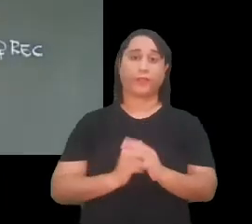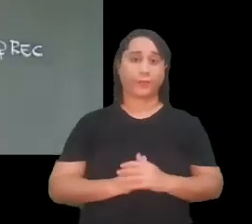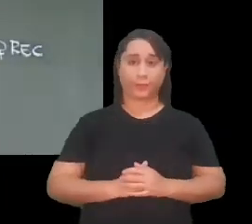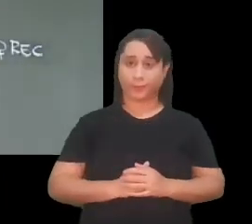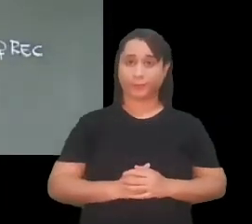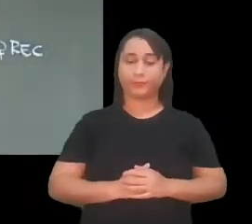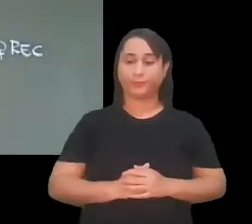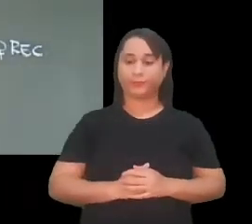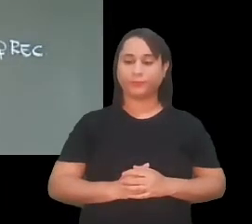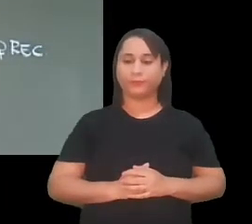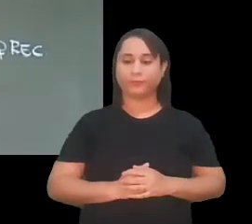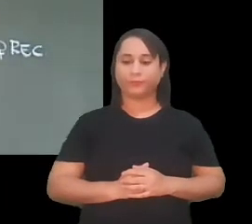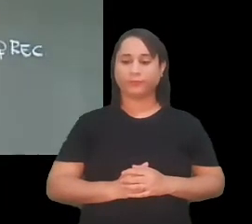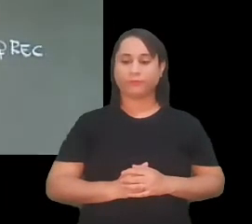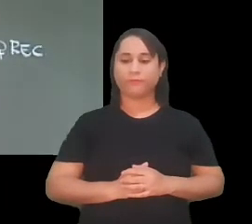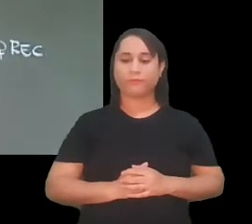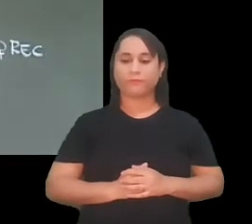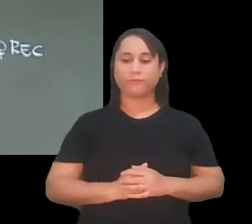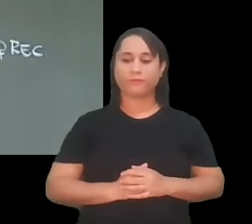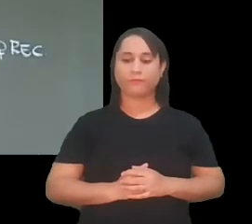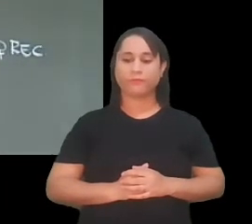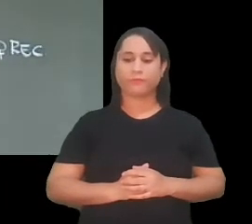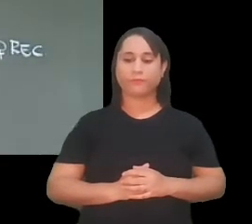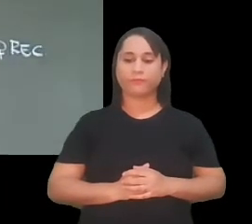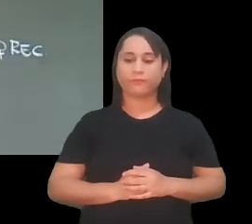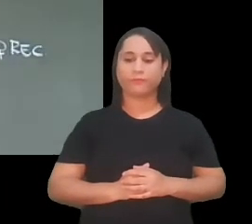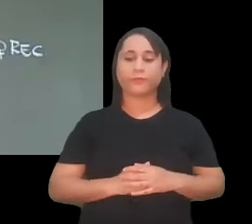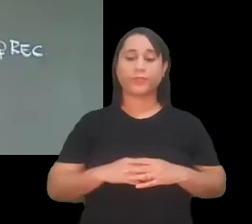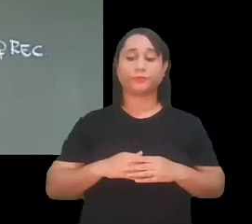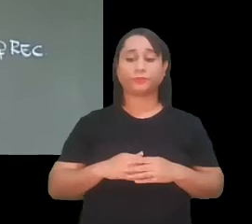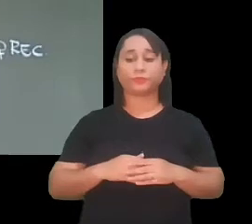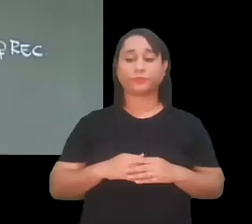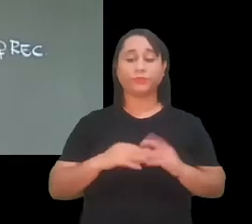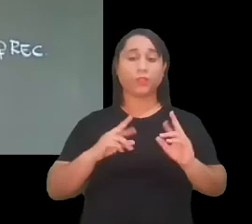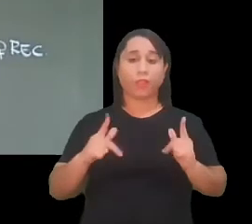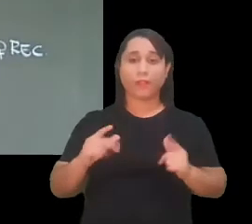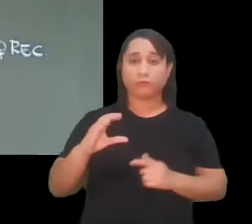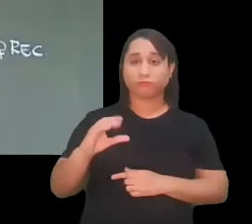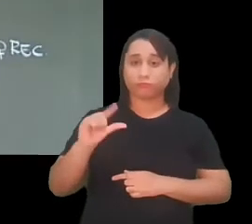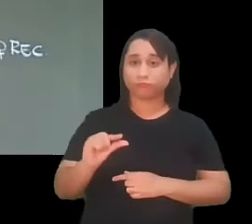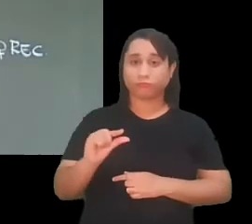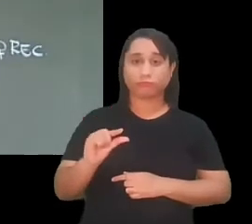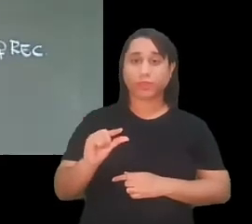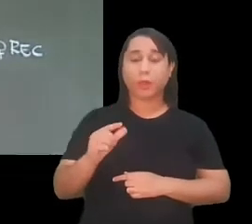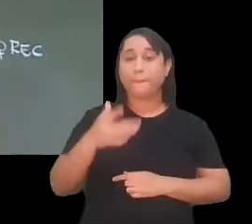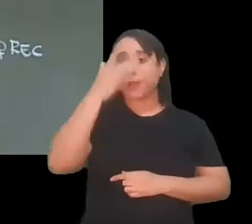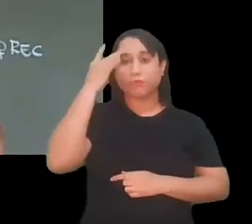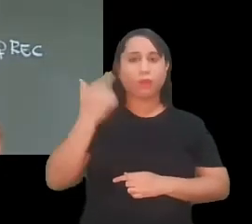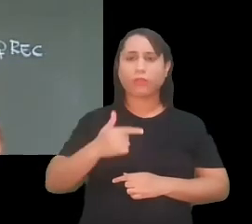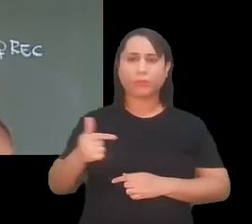recessivo. Já o Czinho, que vai dar o caráter típico, ou seja, a pessoa não calva, tá? Ela em homens é